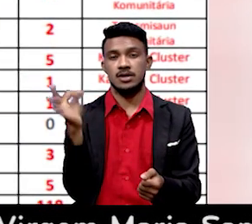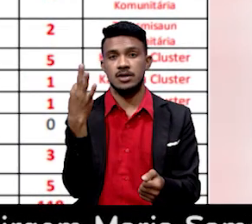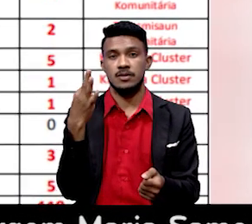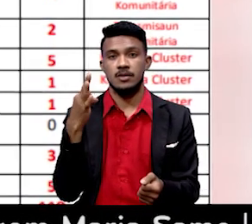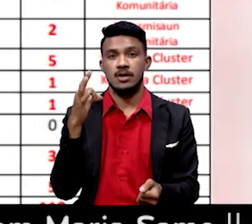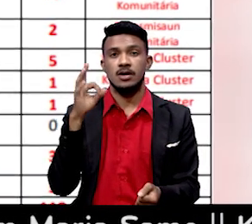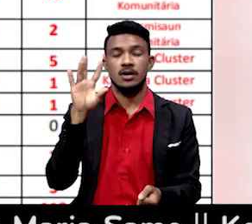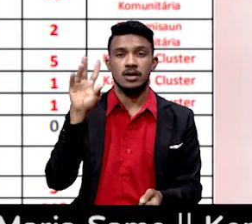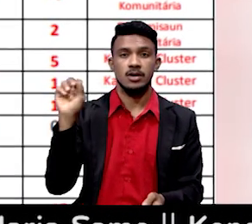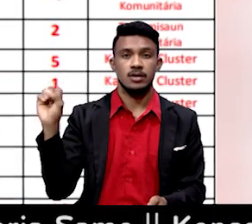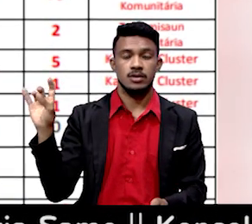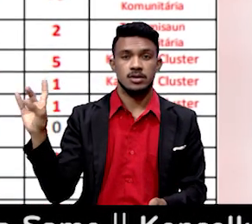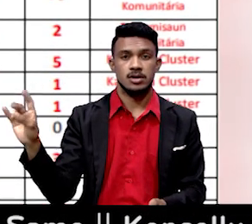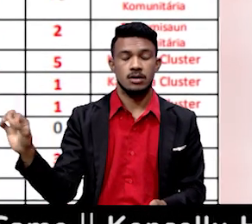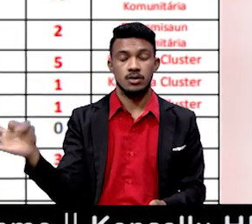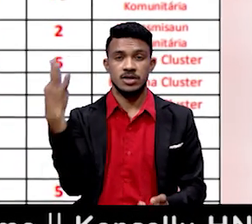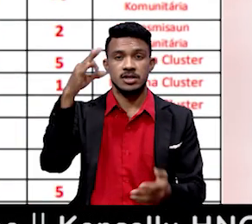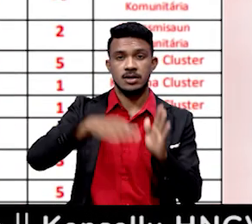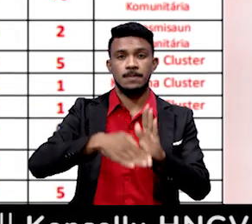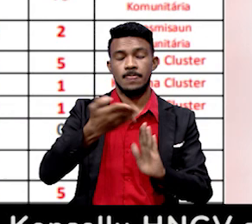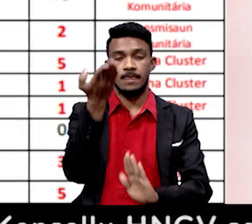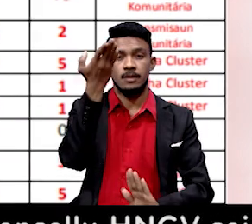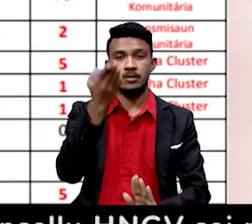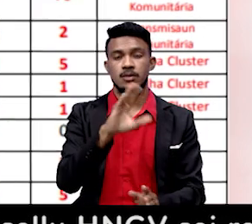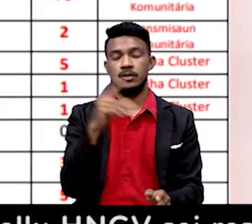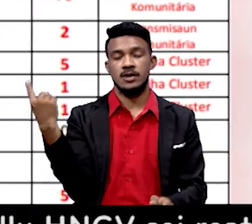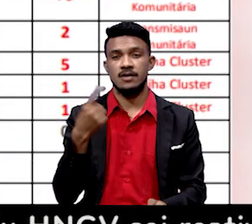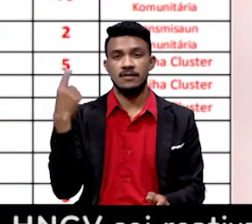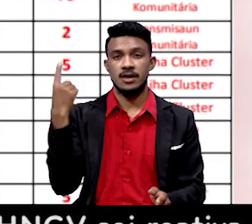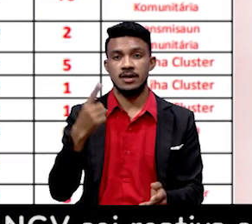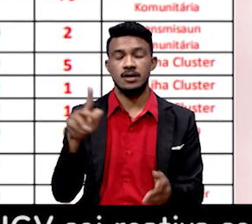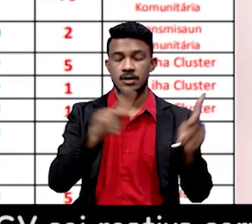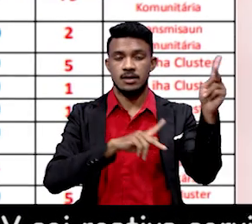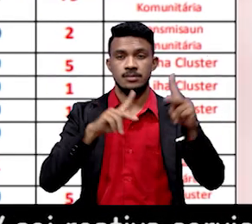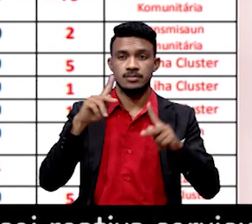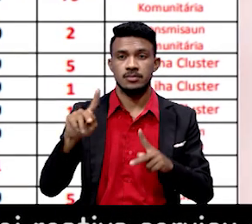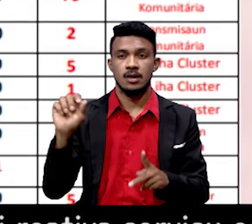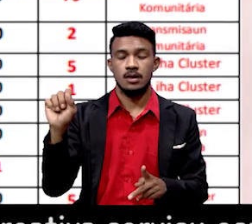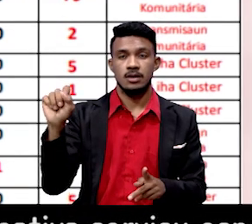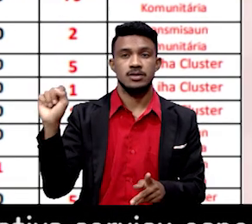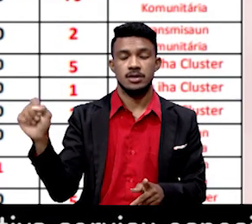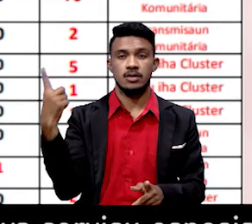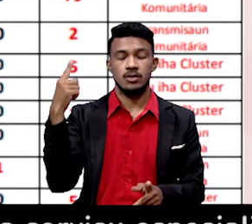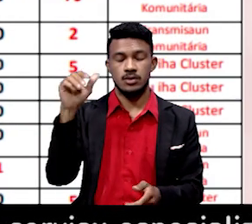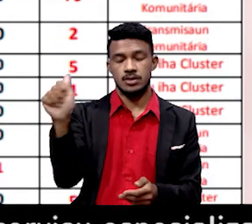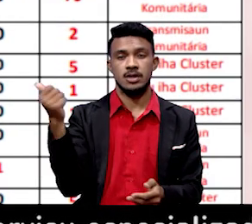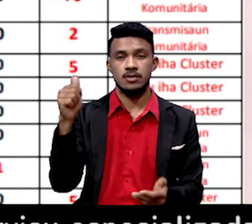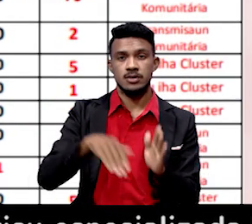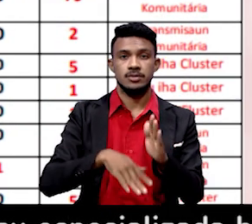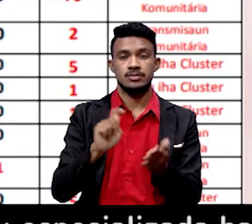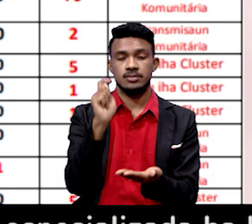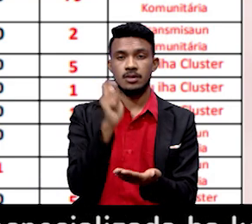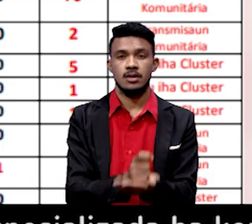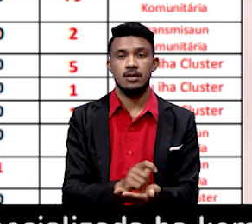rihun sanulo recensialiu, caso recuperado rihun sanulo recimualo liu, caso ativo atusituresim, no caso